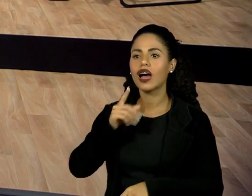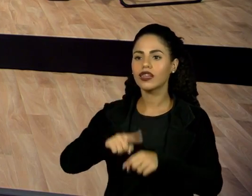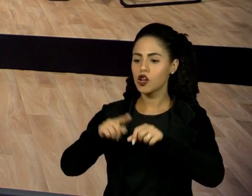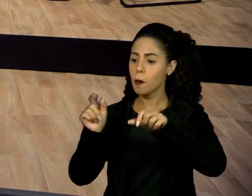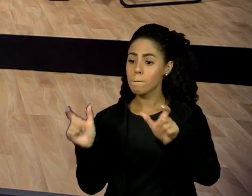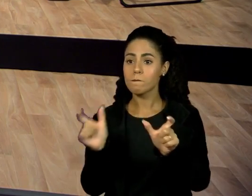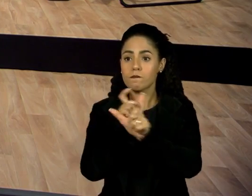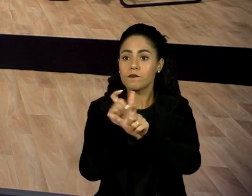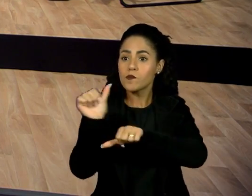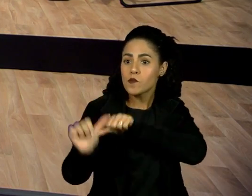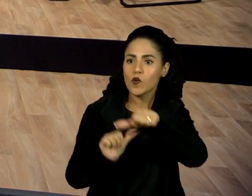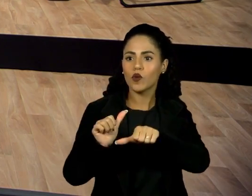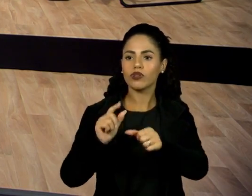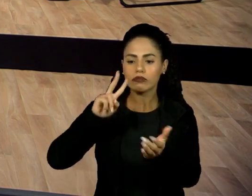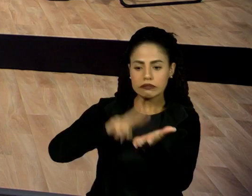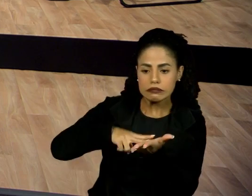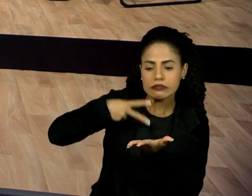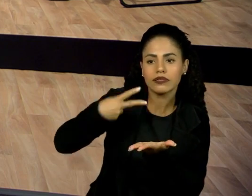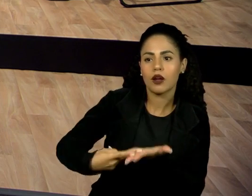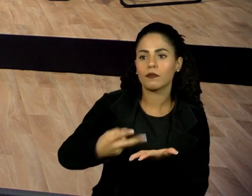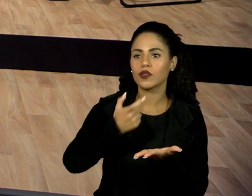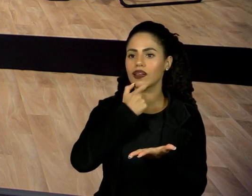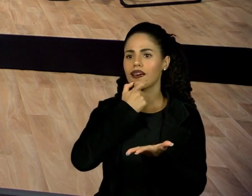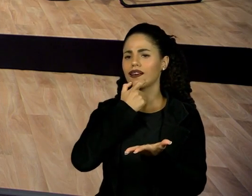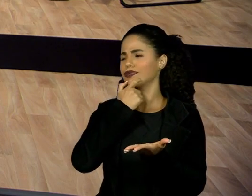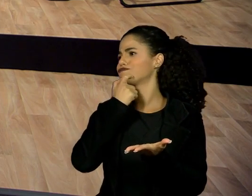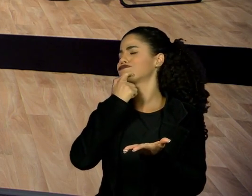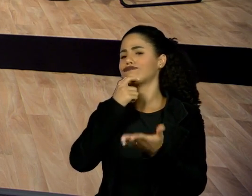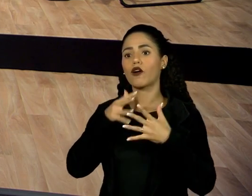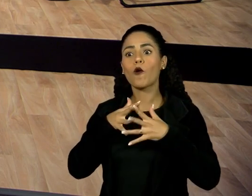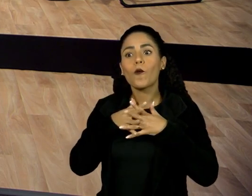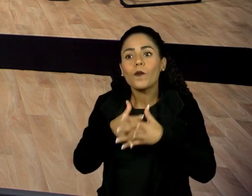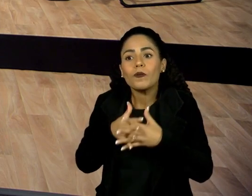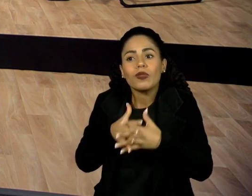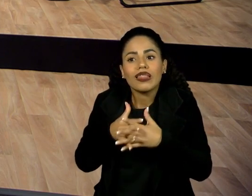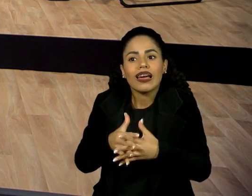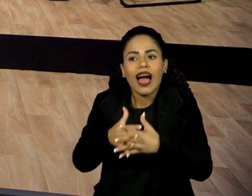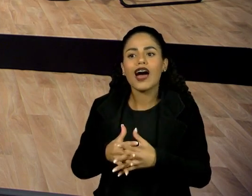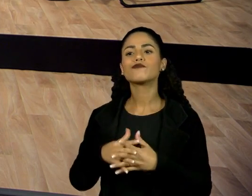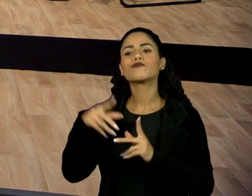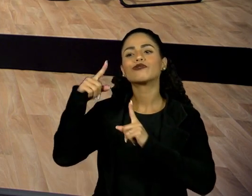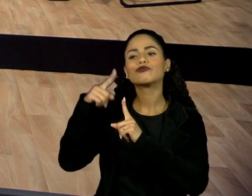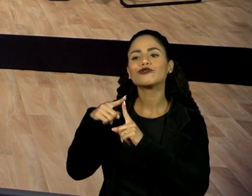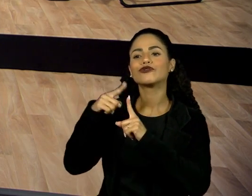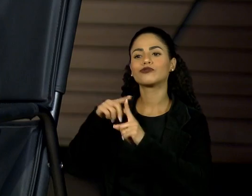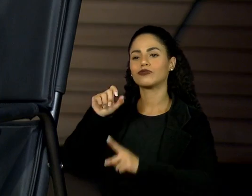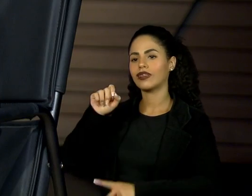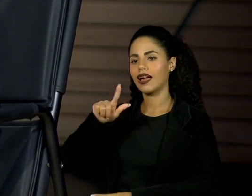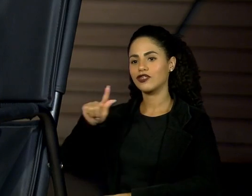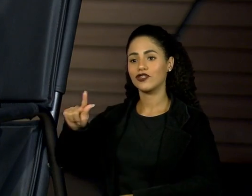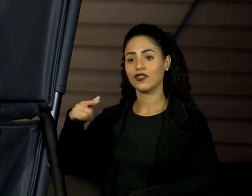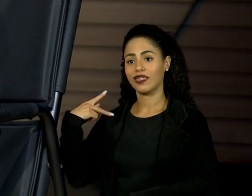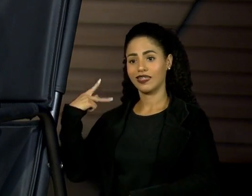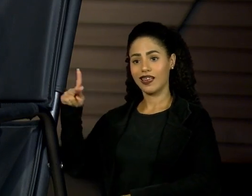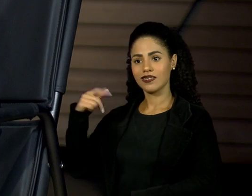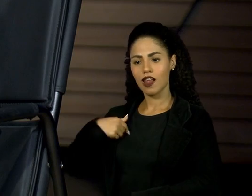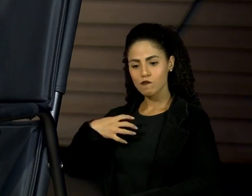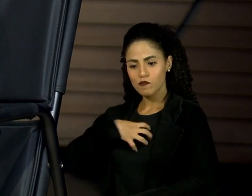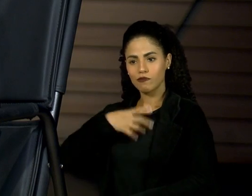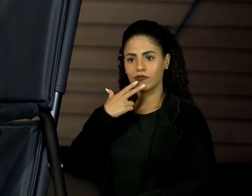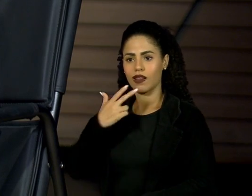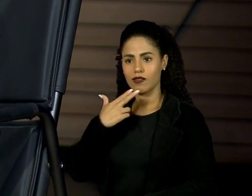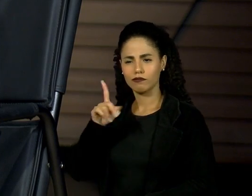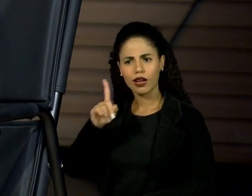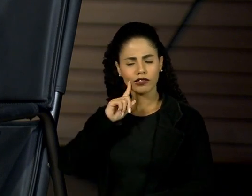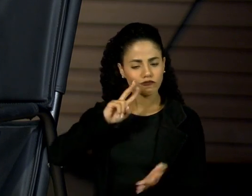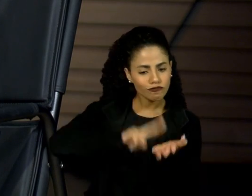autor, para traduzir isso para o inglês, né, é muito complicado pelo motivo linguístico que eu expliquei. E a tradutora e o trabalho